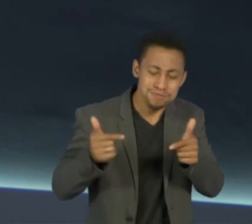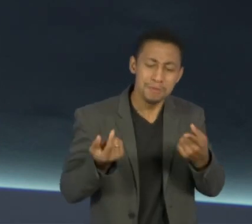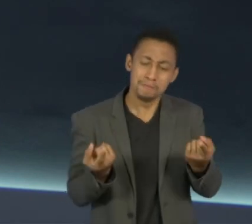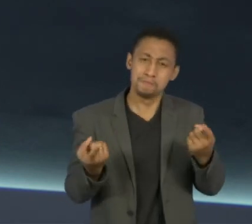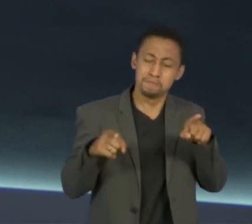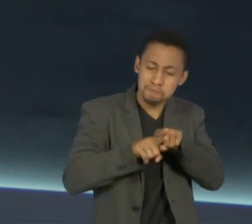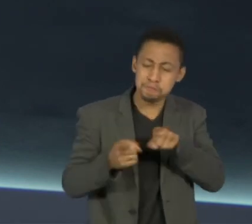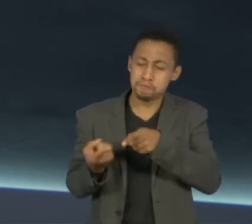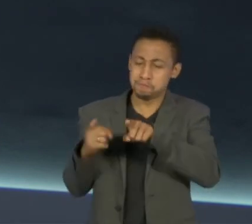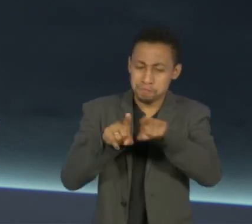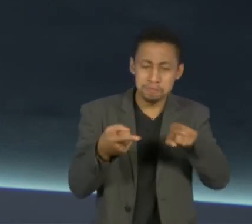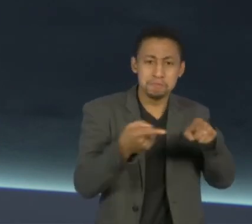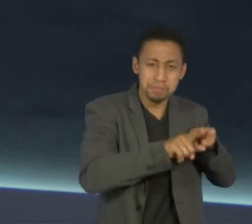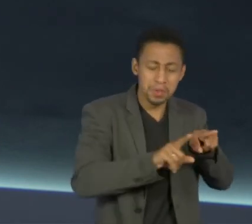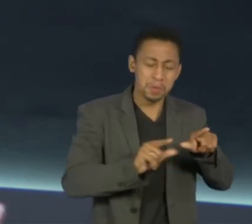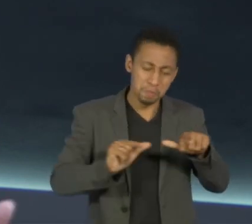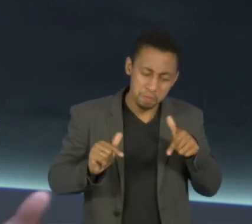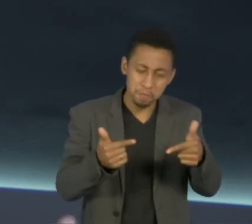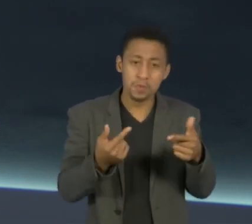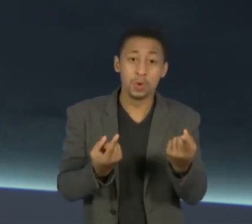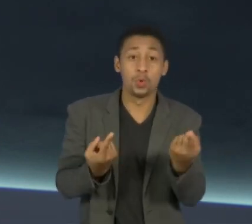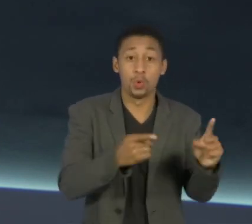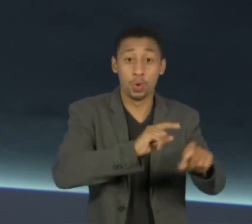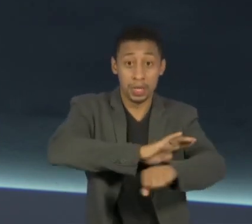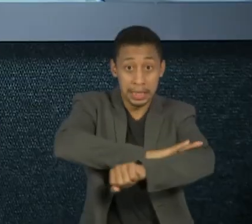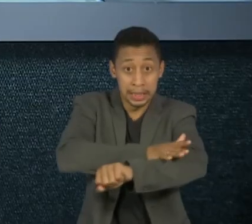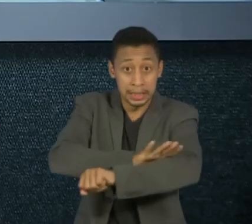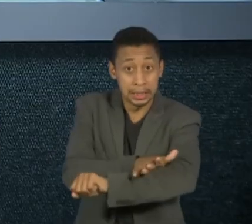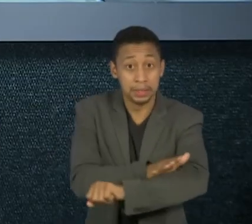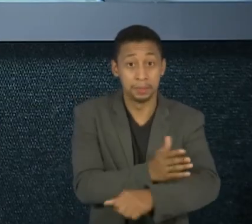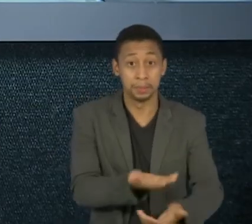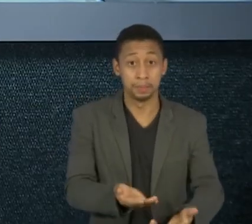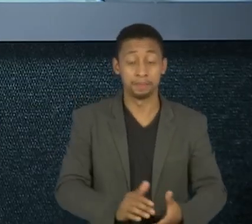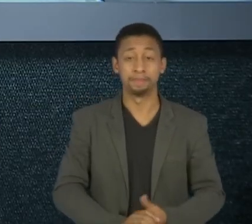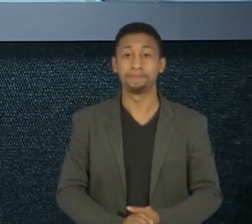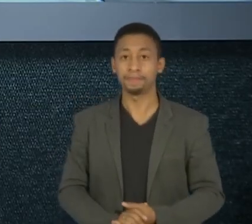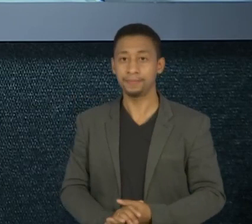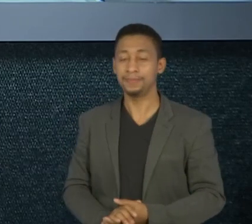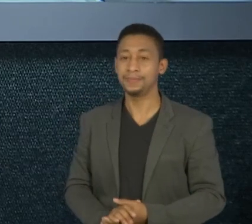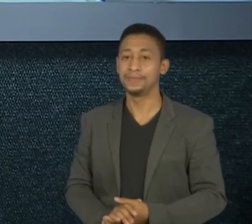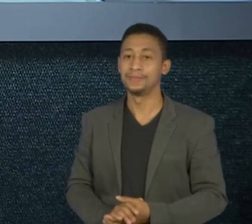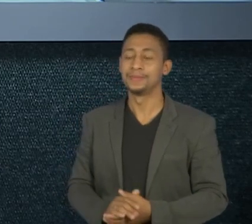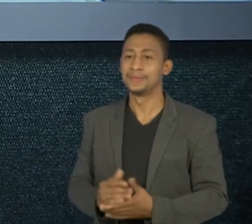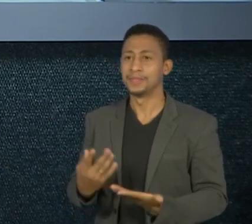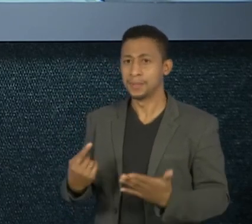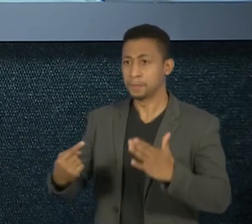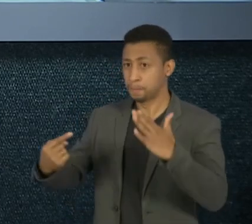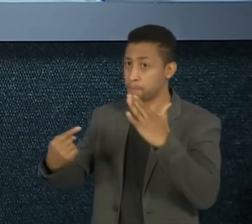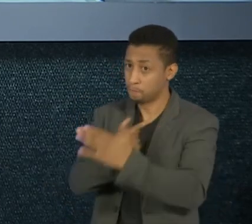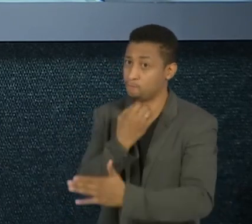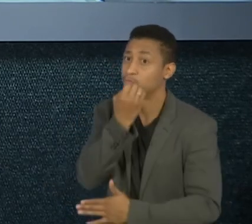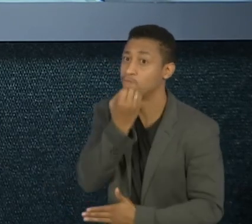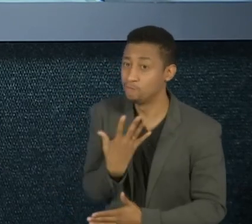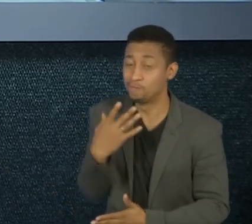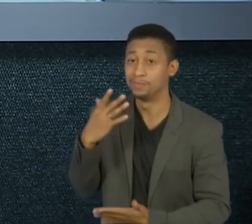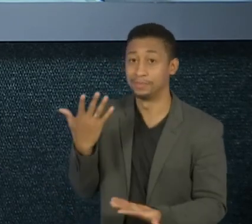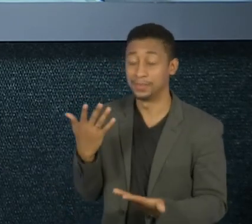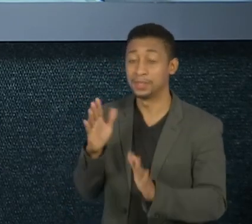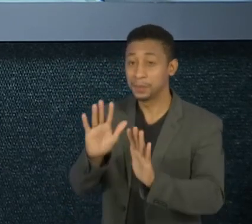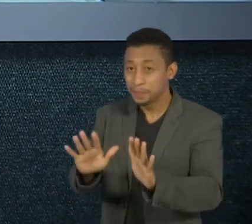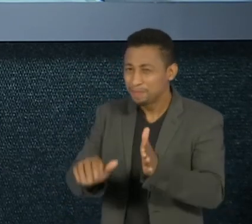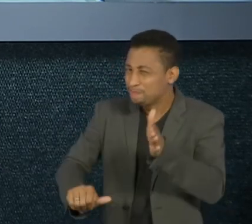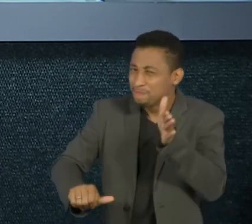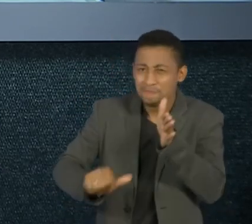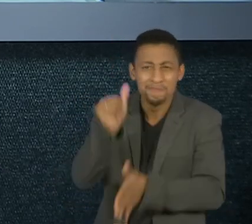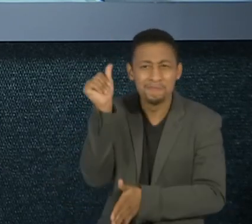a favor das lutas antirracistas? Muito interessante a pergunta, porque pela primeira vez,